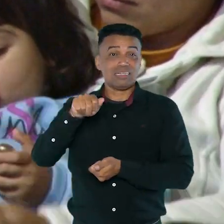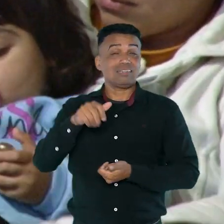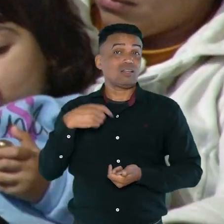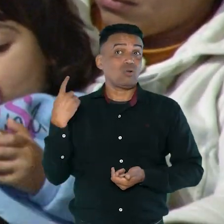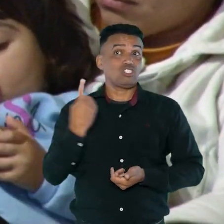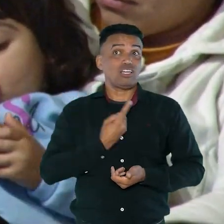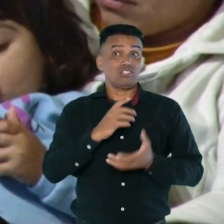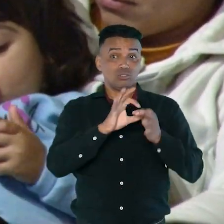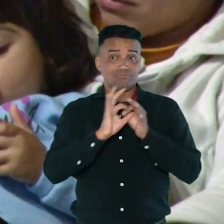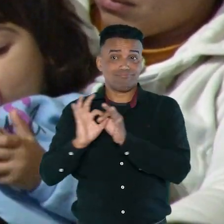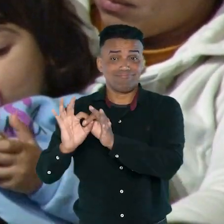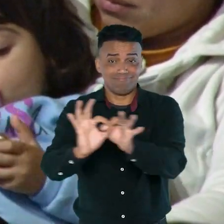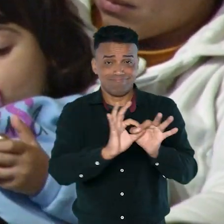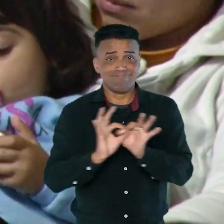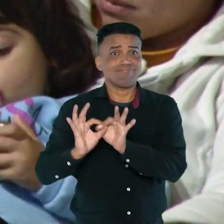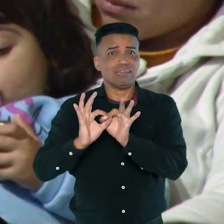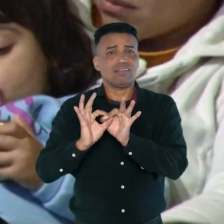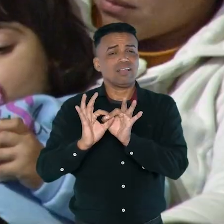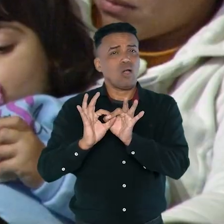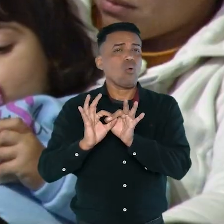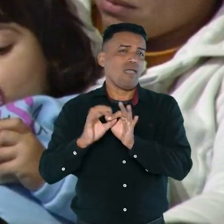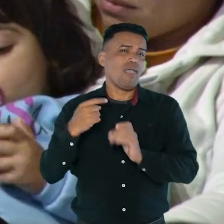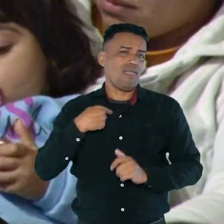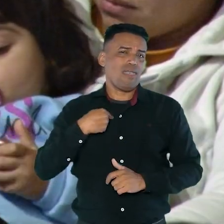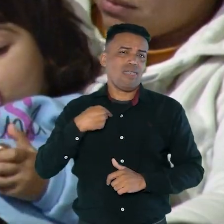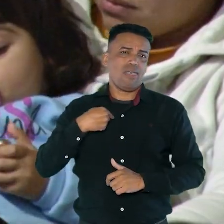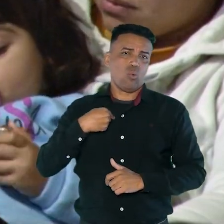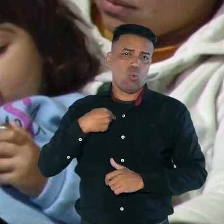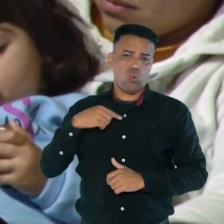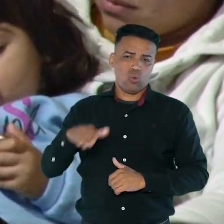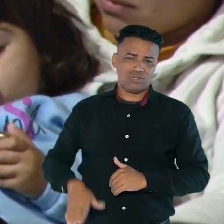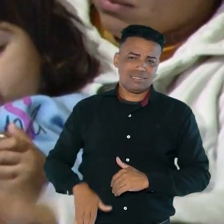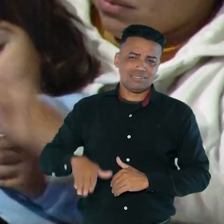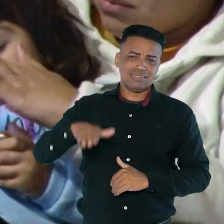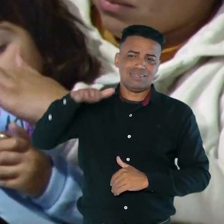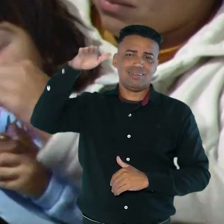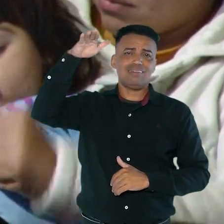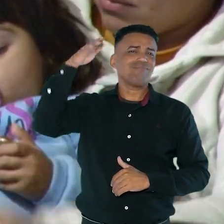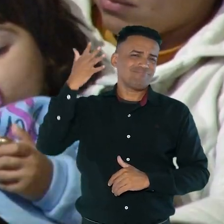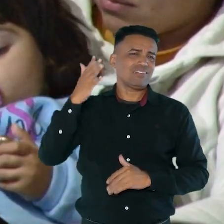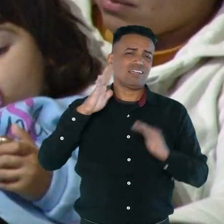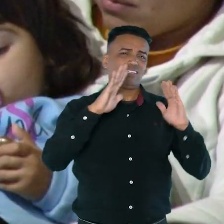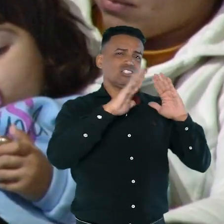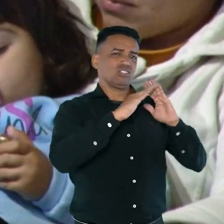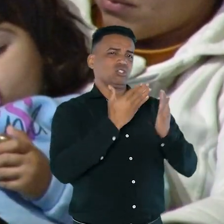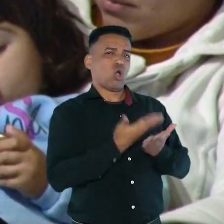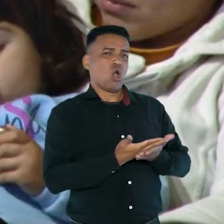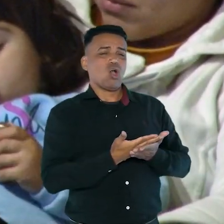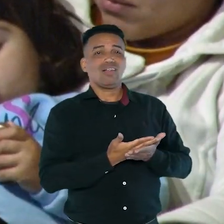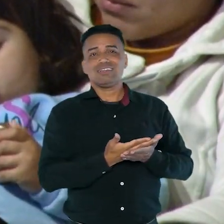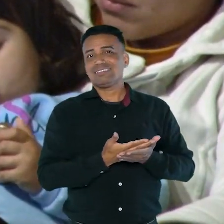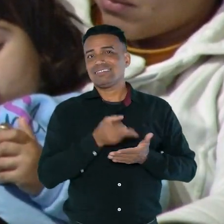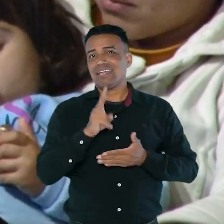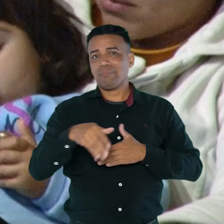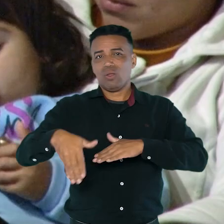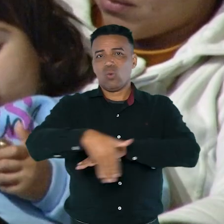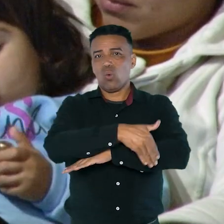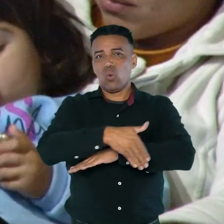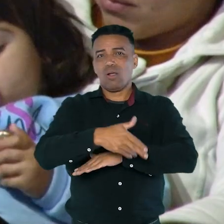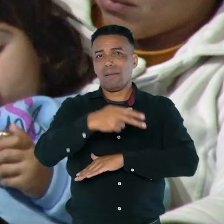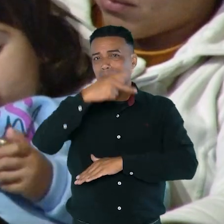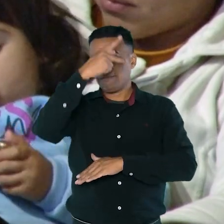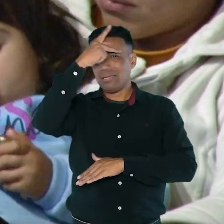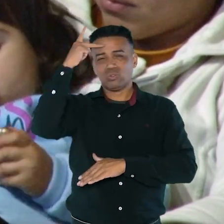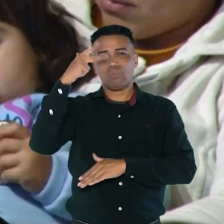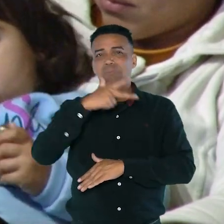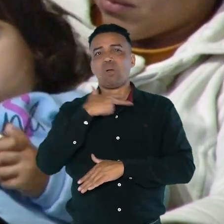se uniu em determinado momento, então eu cresci ali numa escola onde todos os dias eu passava por um corpo, no